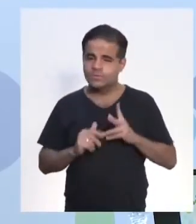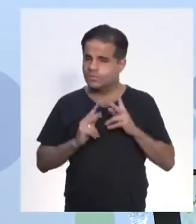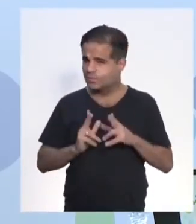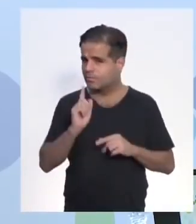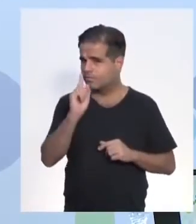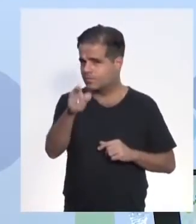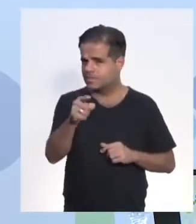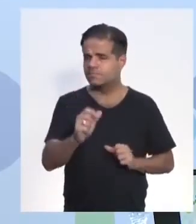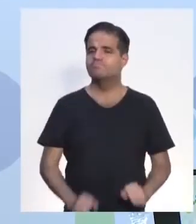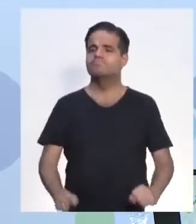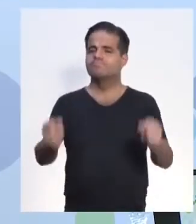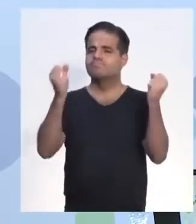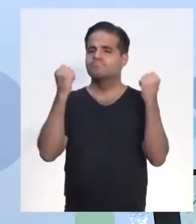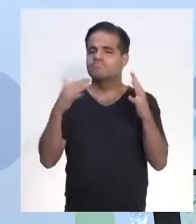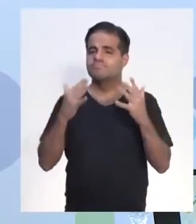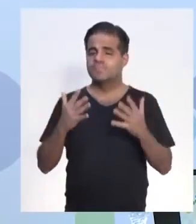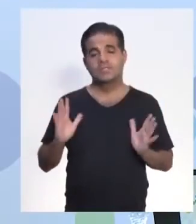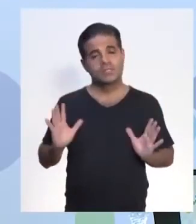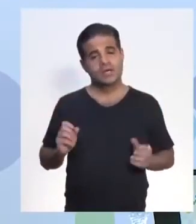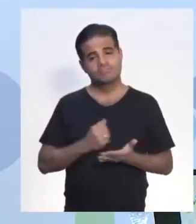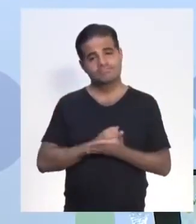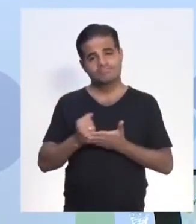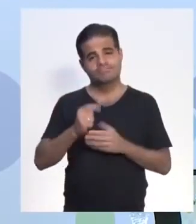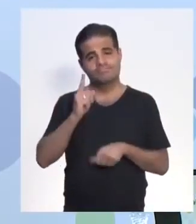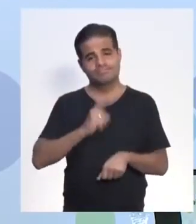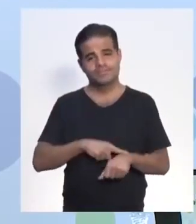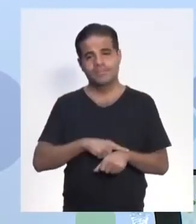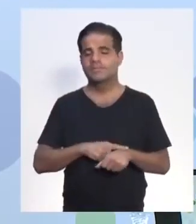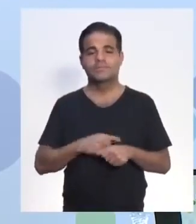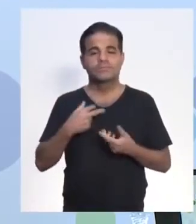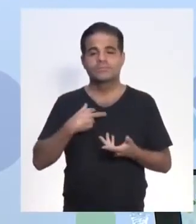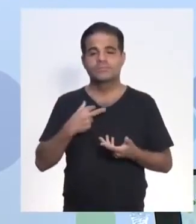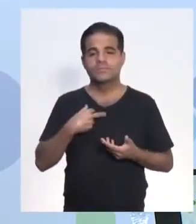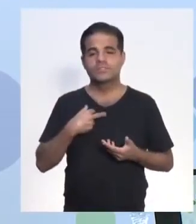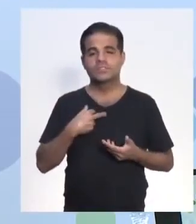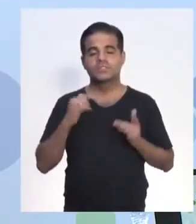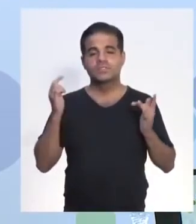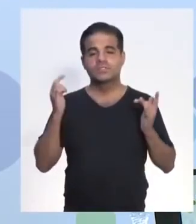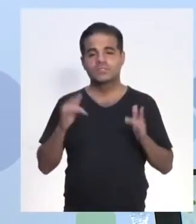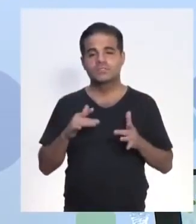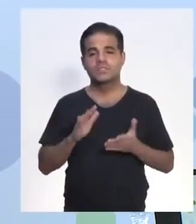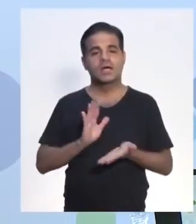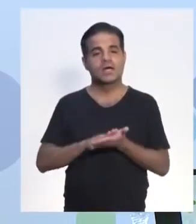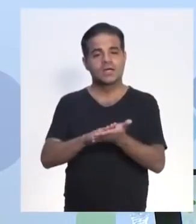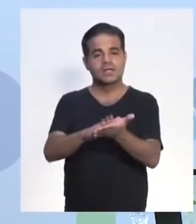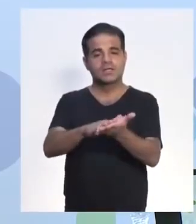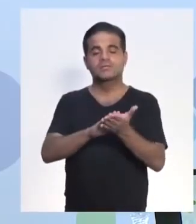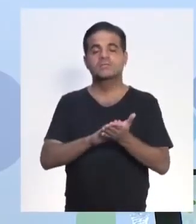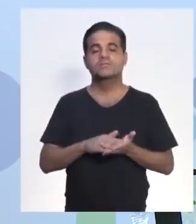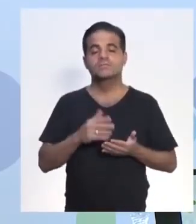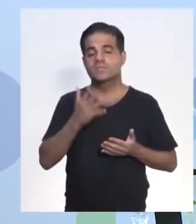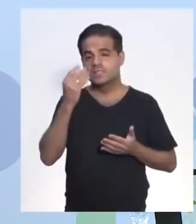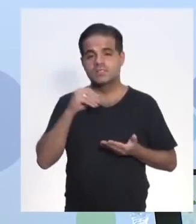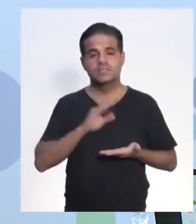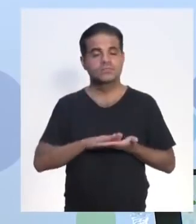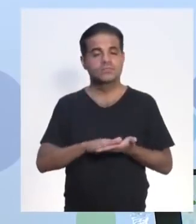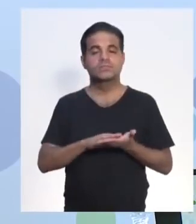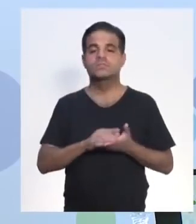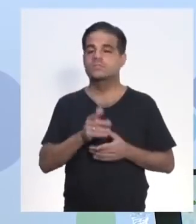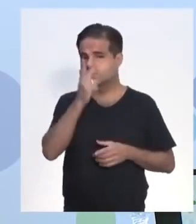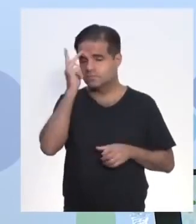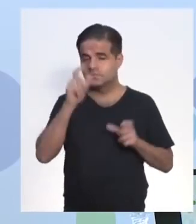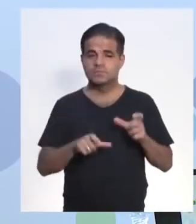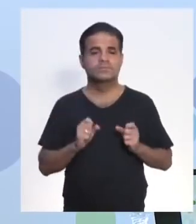você. Parabéns, nós já estouramos o tempo, mas eu não poderia deixar de elogiar aí essa galera que